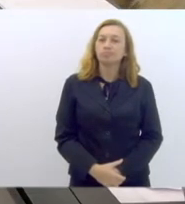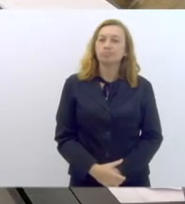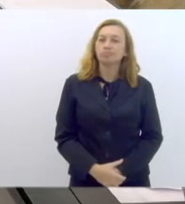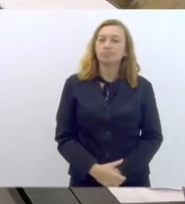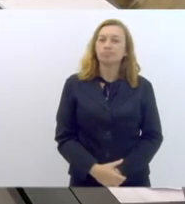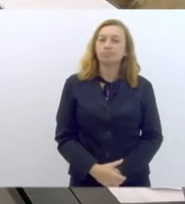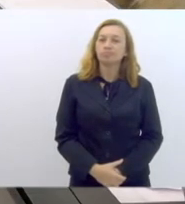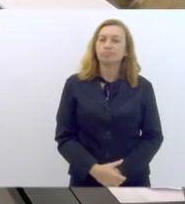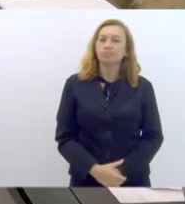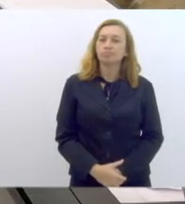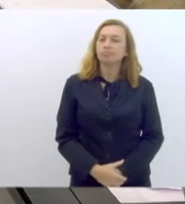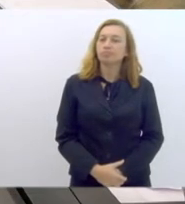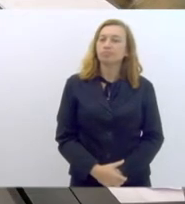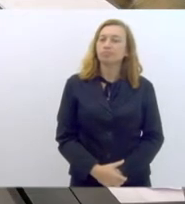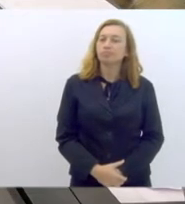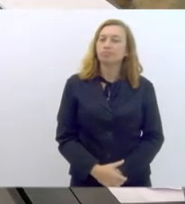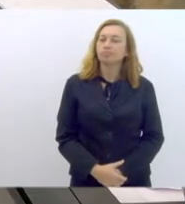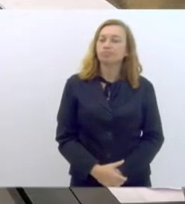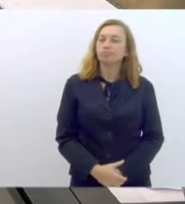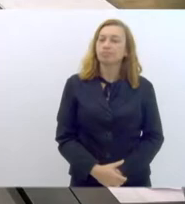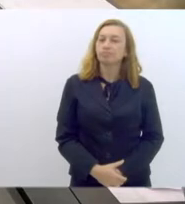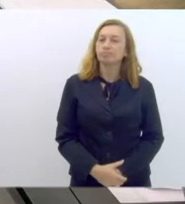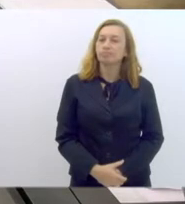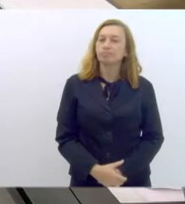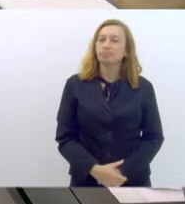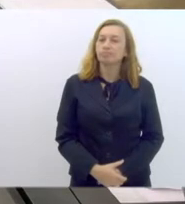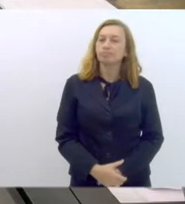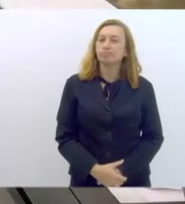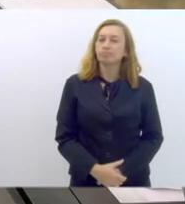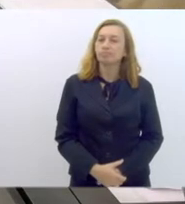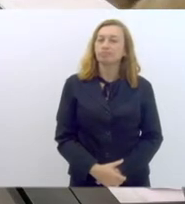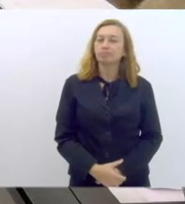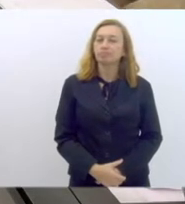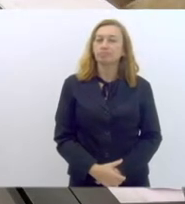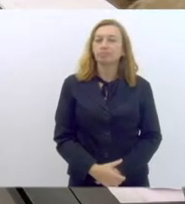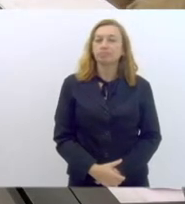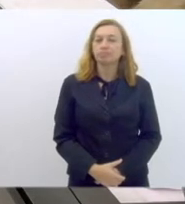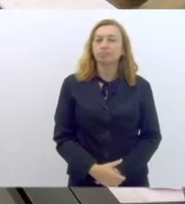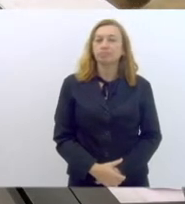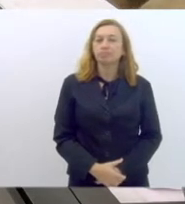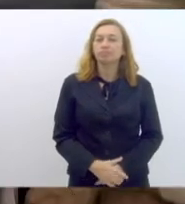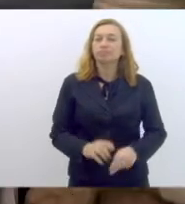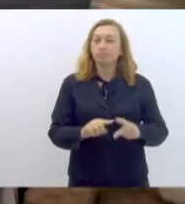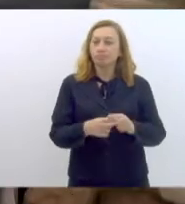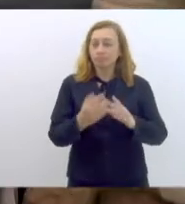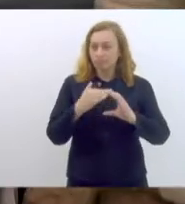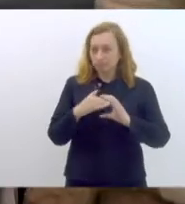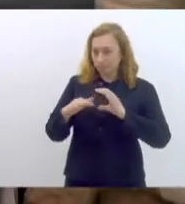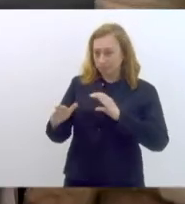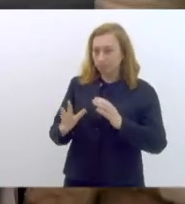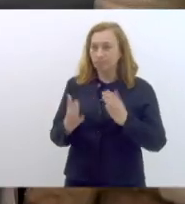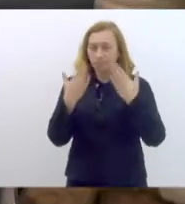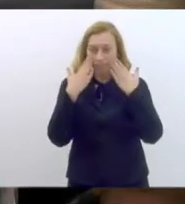Da regra da câmera. Acumulado. Tá bom. A gente vai fazer esses ajustes e encaminha a apresentação.